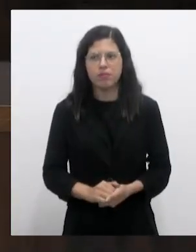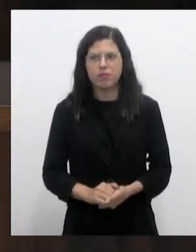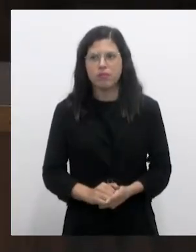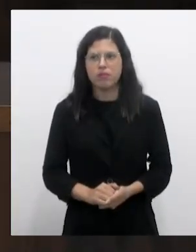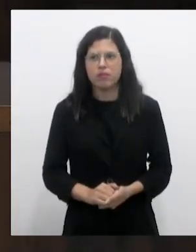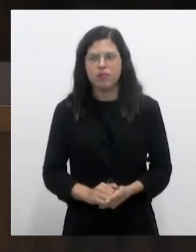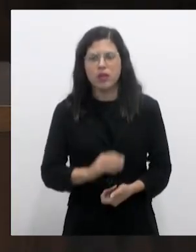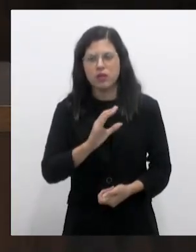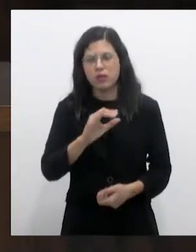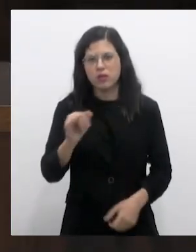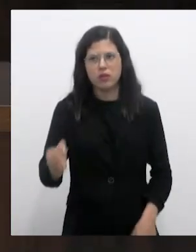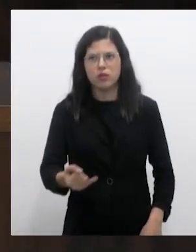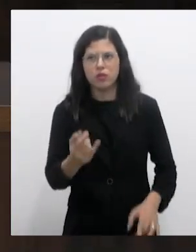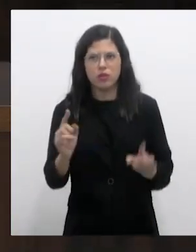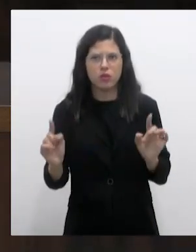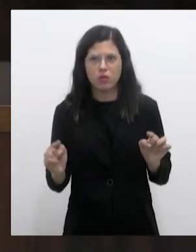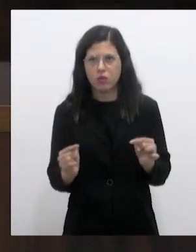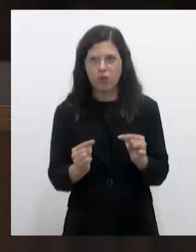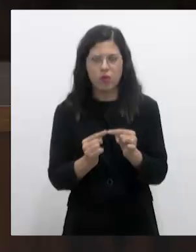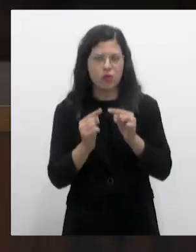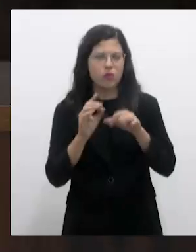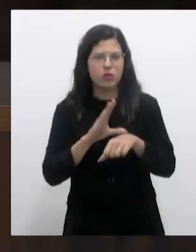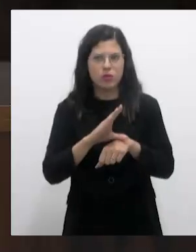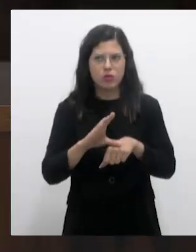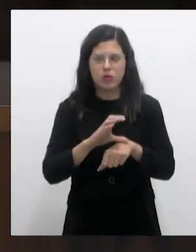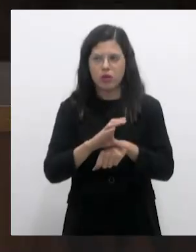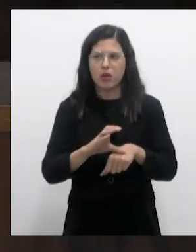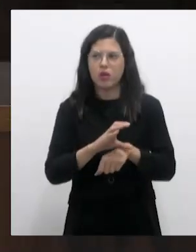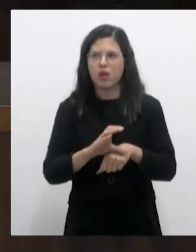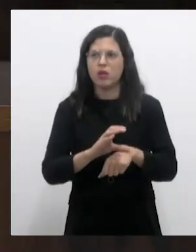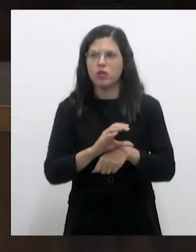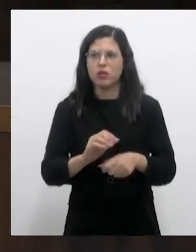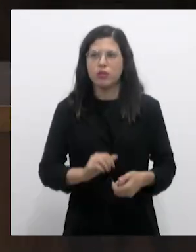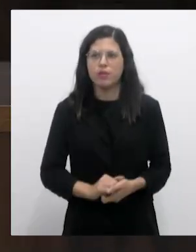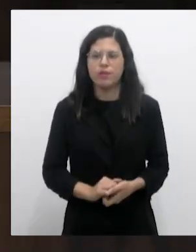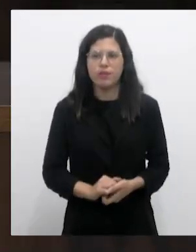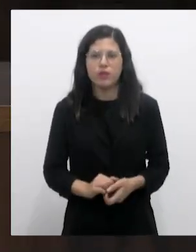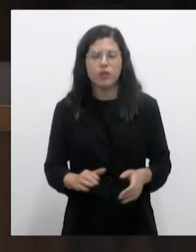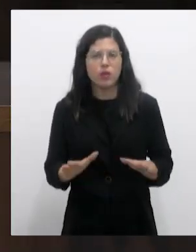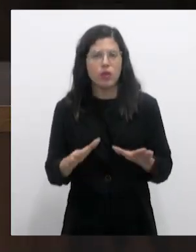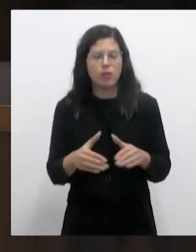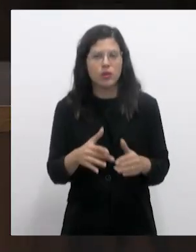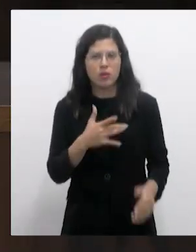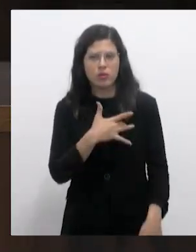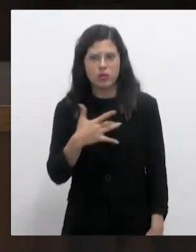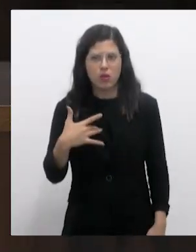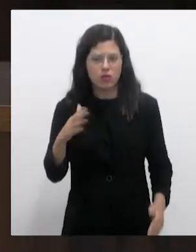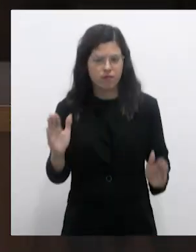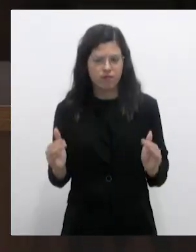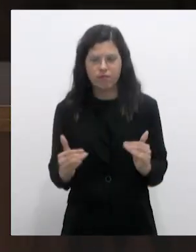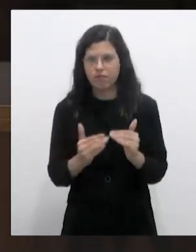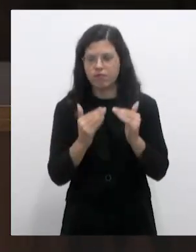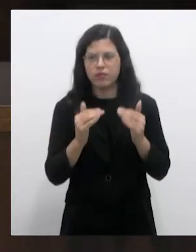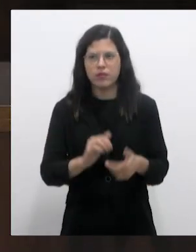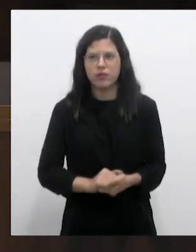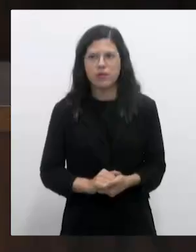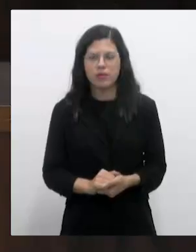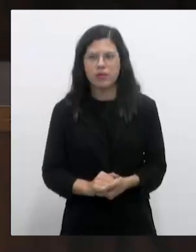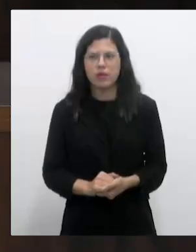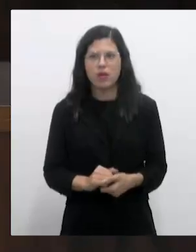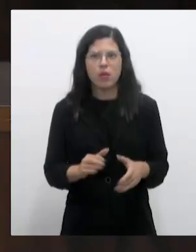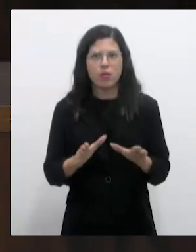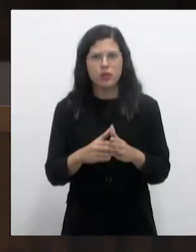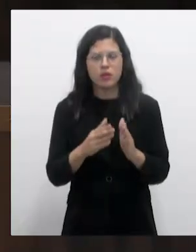de Constituição e Justiça pela constitucionalidade, de Saúde, favorável, e